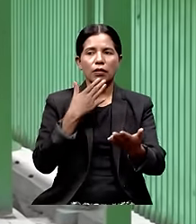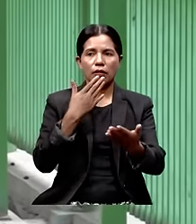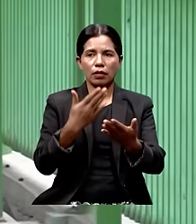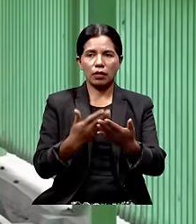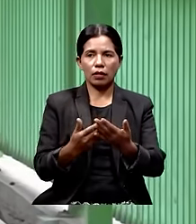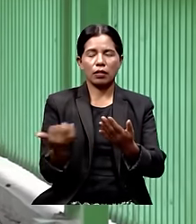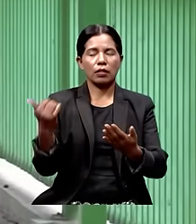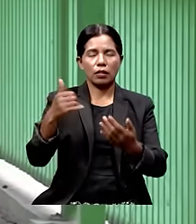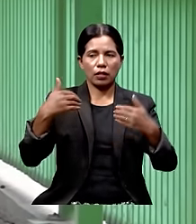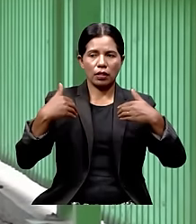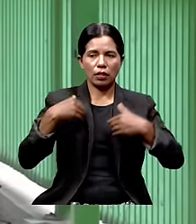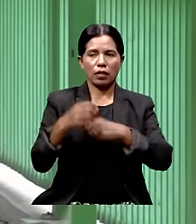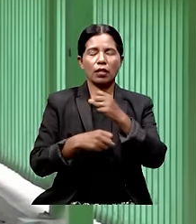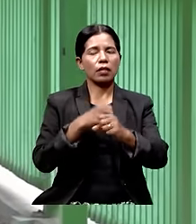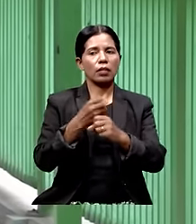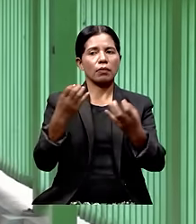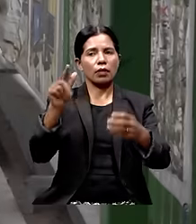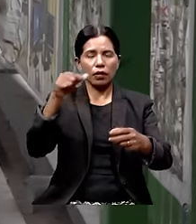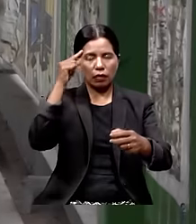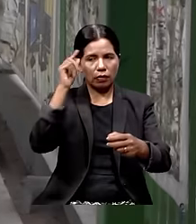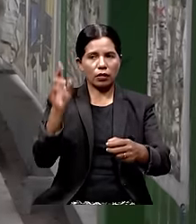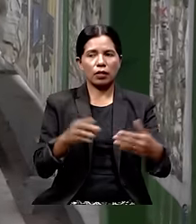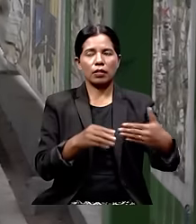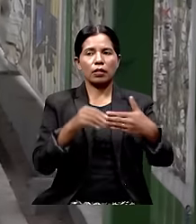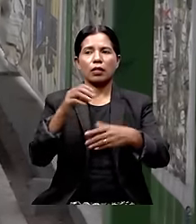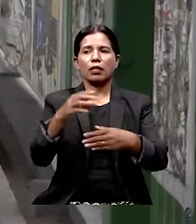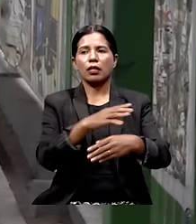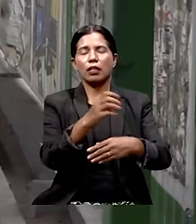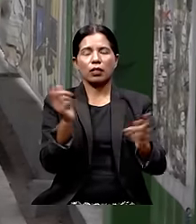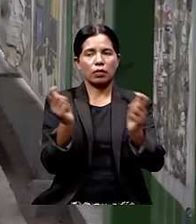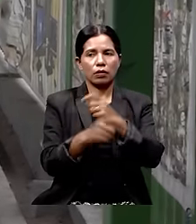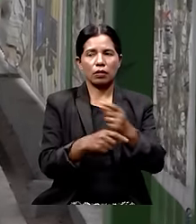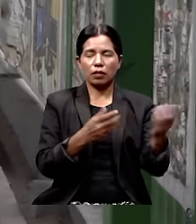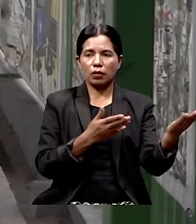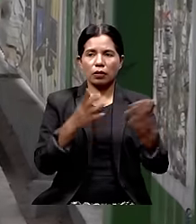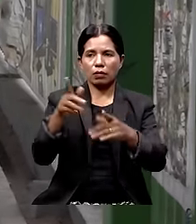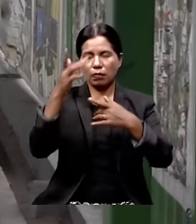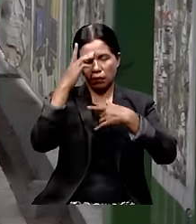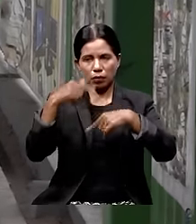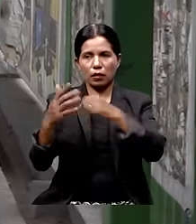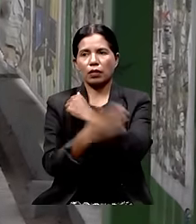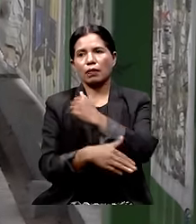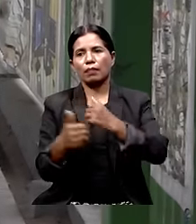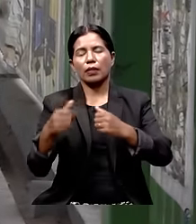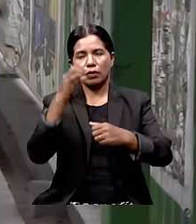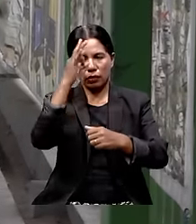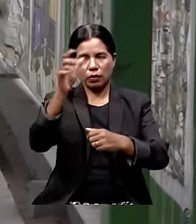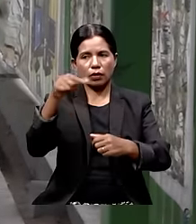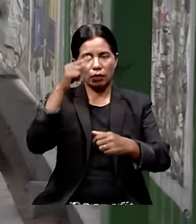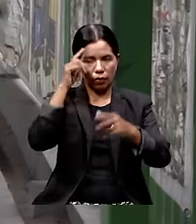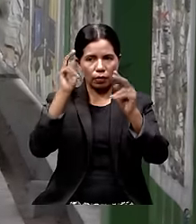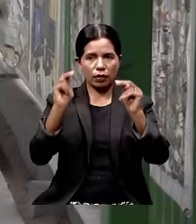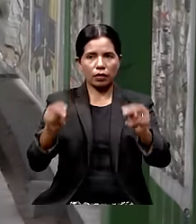nebe makasira iha tinambara kona governo u kontroka malu sempre haruka paciente barailior no neba oin governo